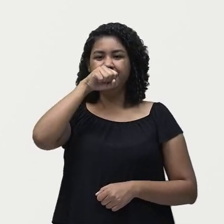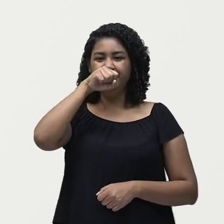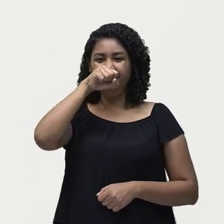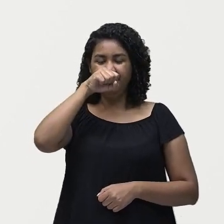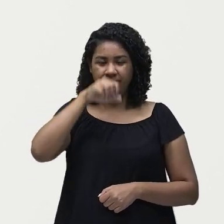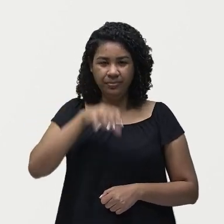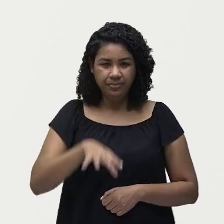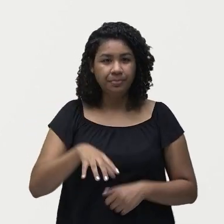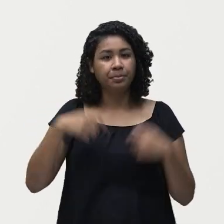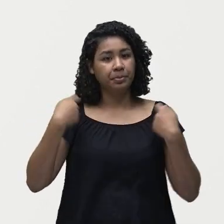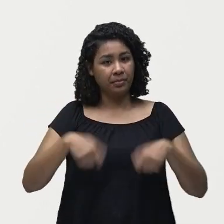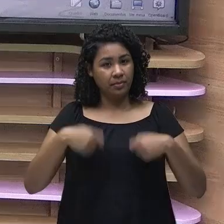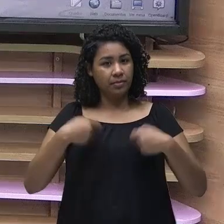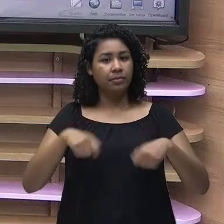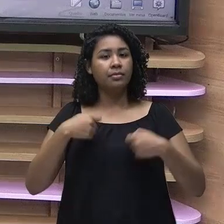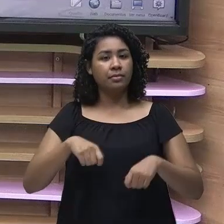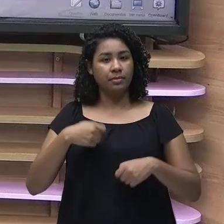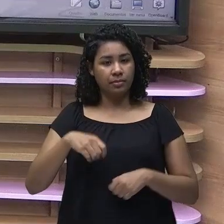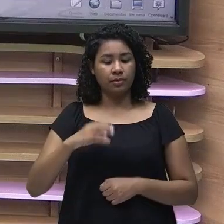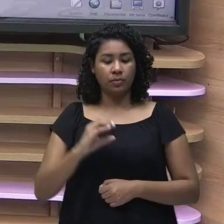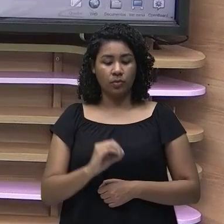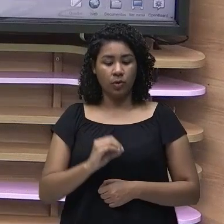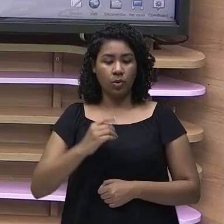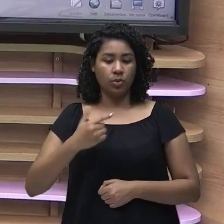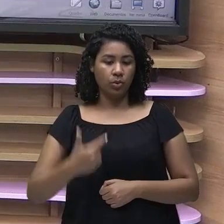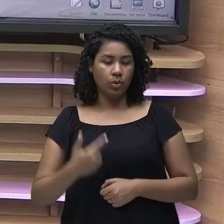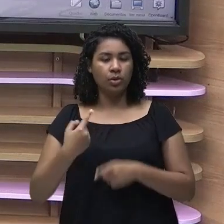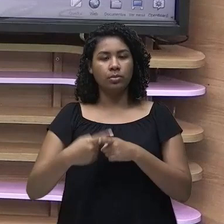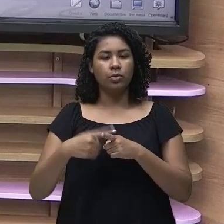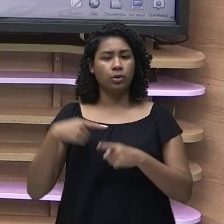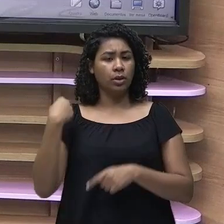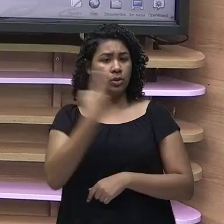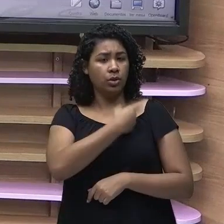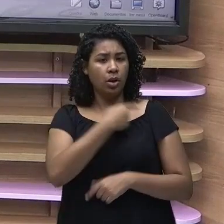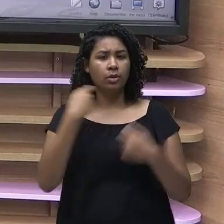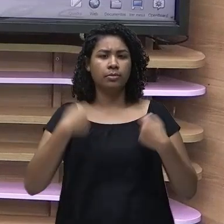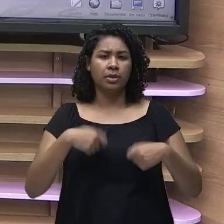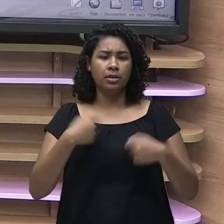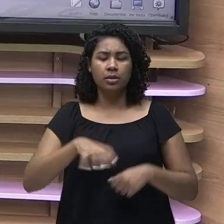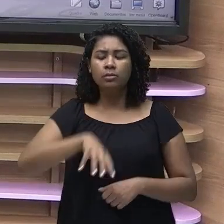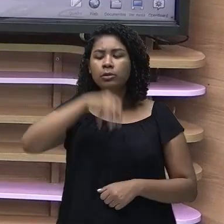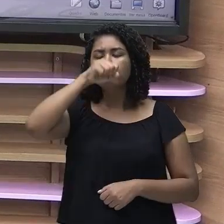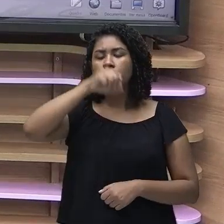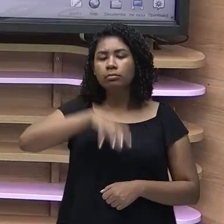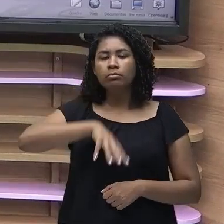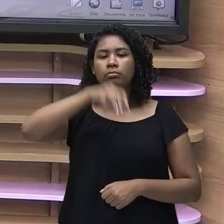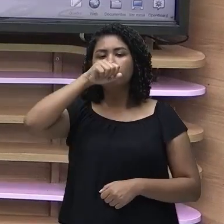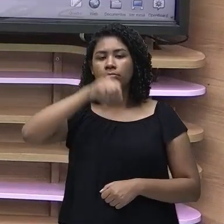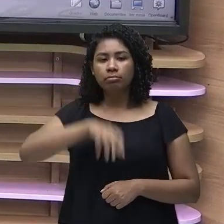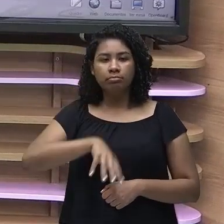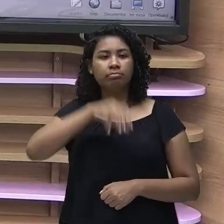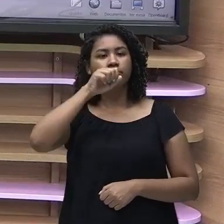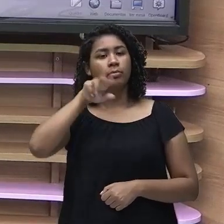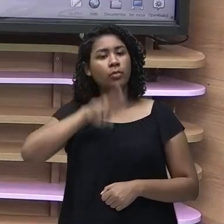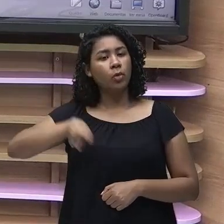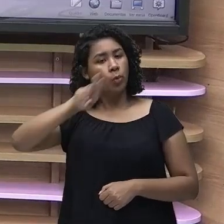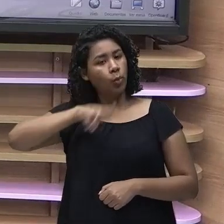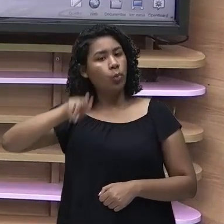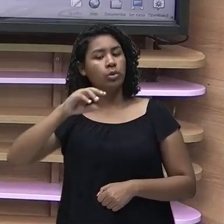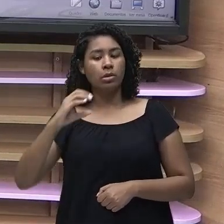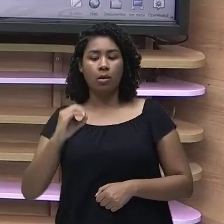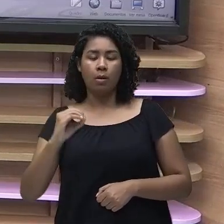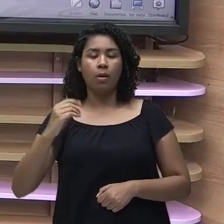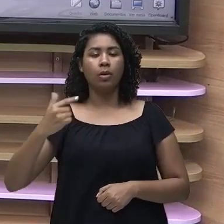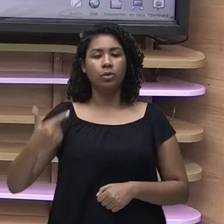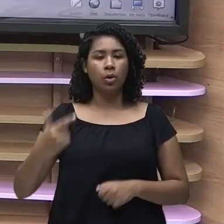gente precisa do oxigênio porque somos seres aeróbicos. O que são seres aeróbicos? São aqueles que utilizam o oxigênio